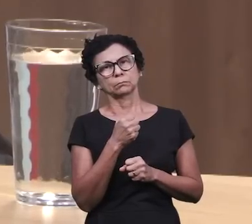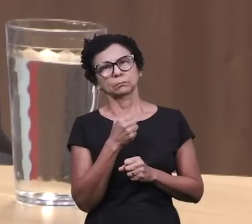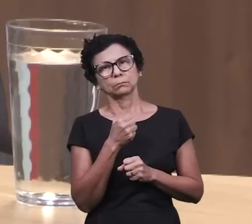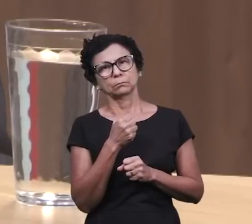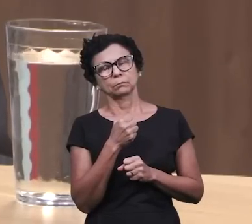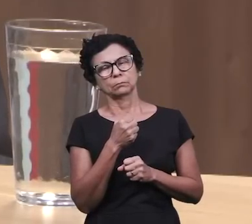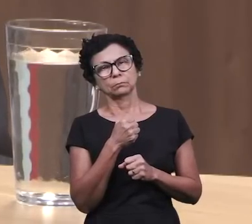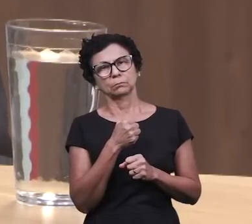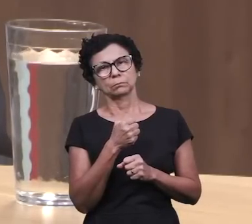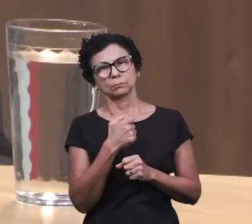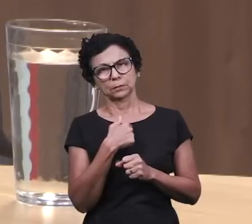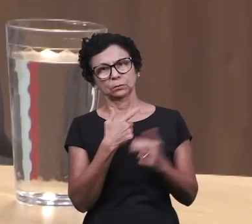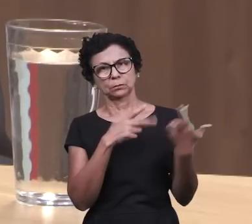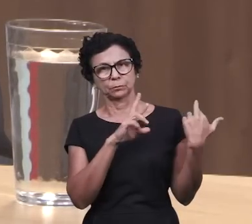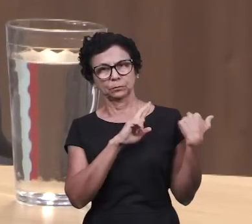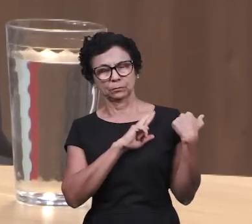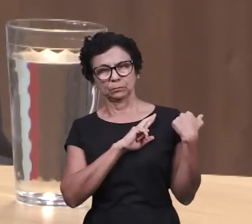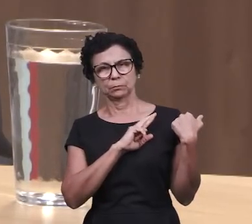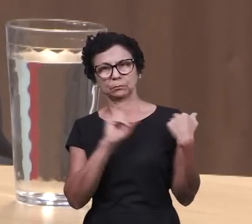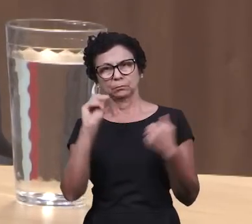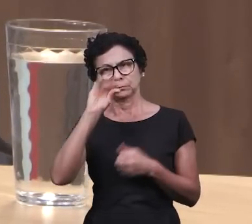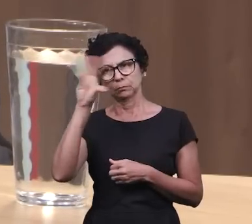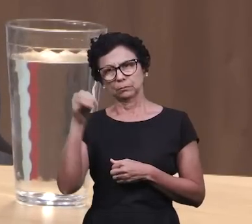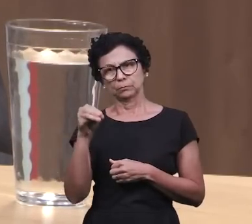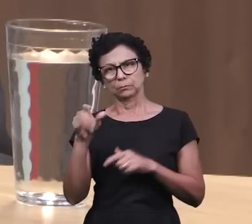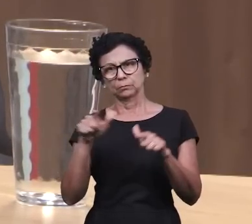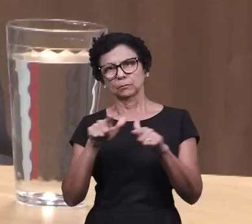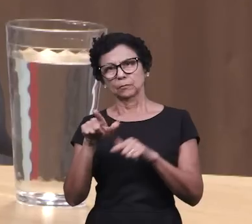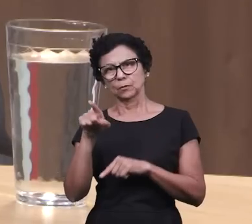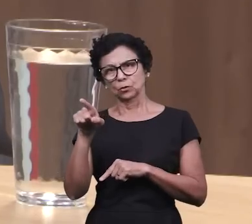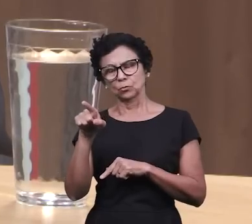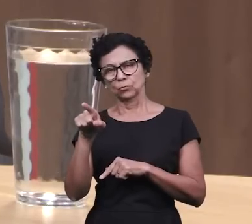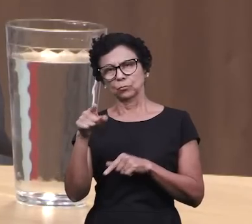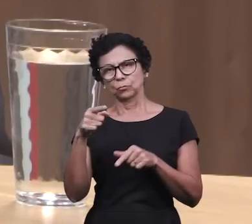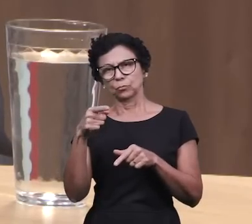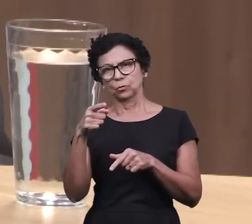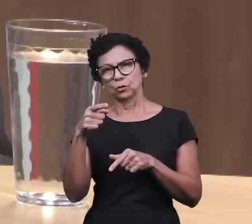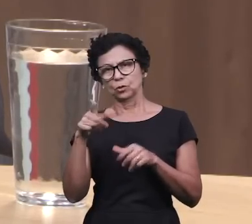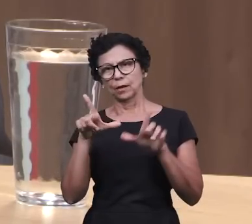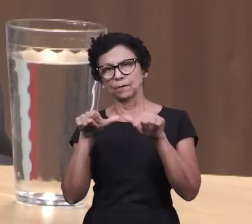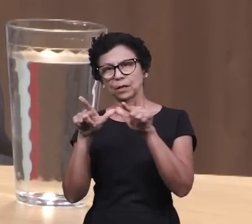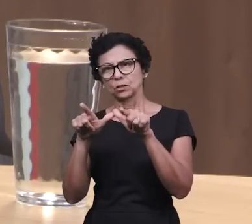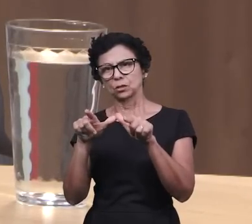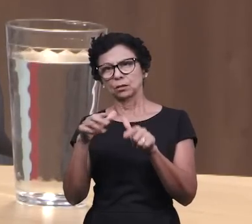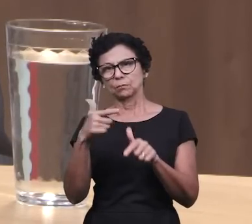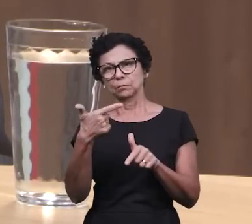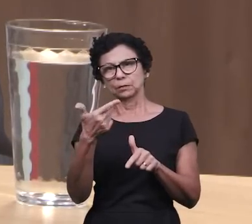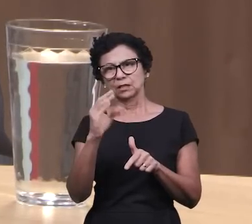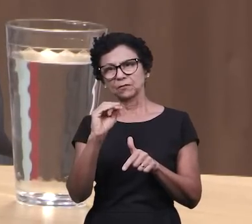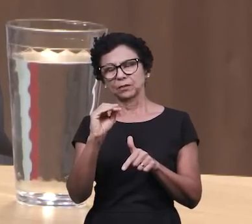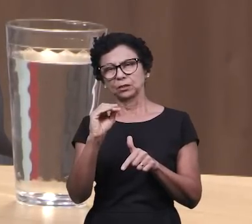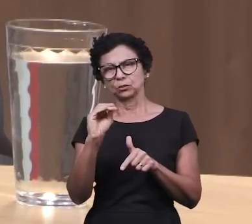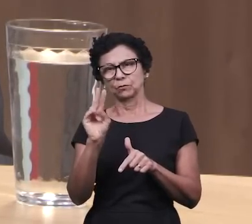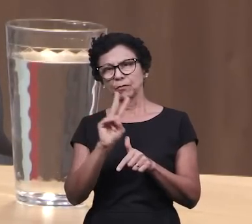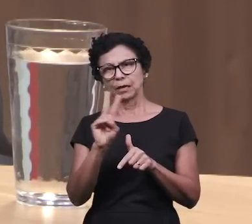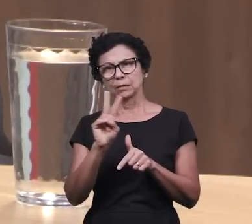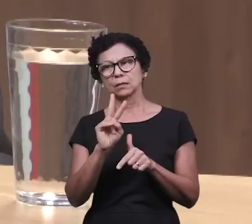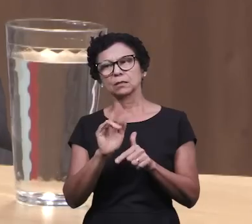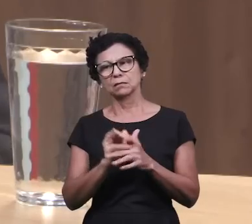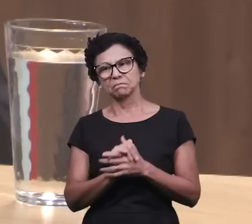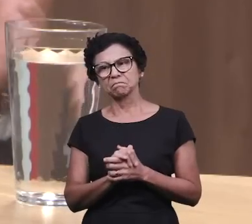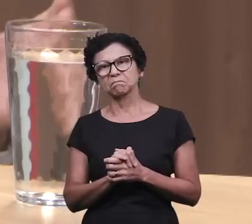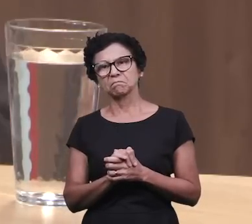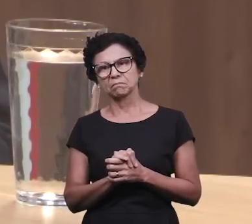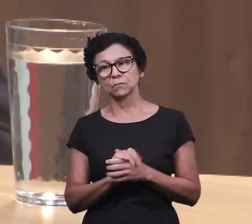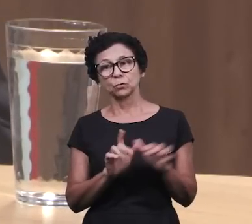responsável pelos trabalhos das igrejas na África, eu já estive lá mais de 20 vezes. Maravilha. E, portanto, a gente viajava